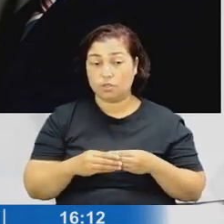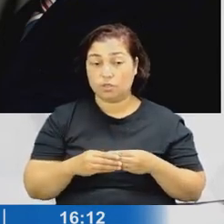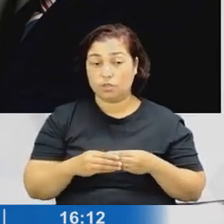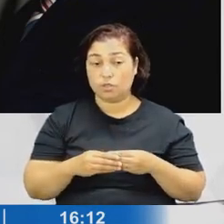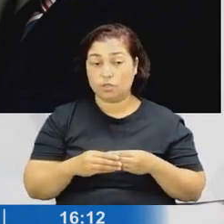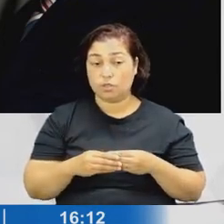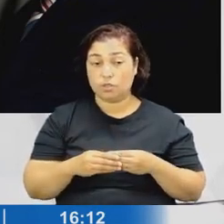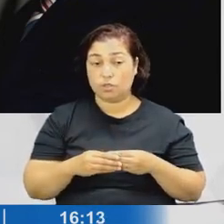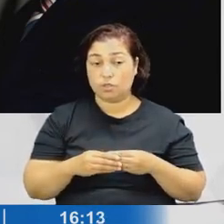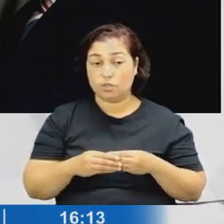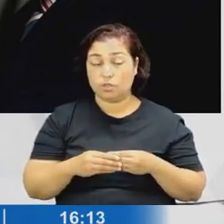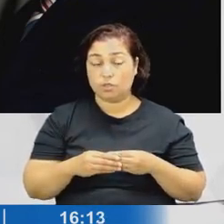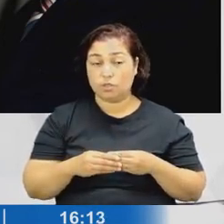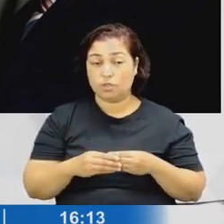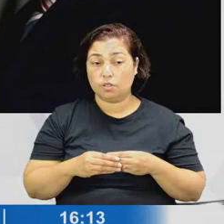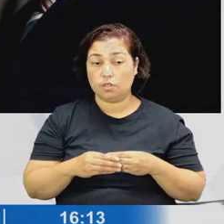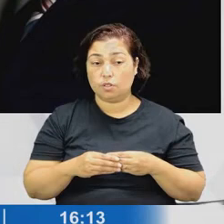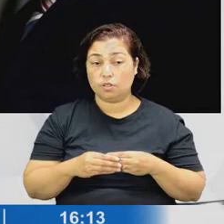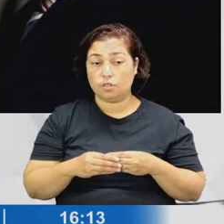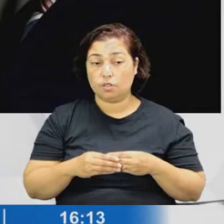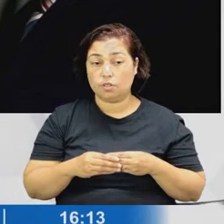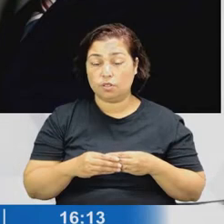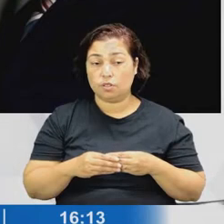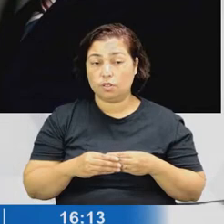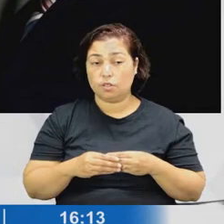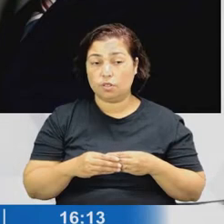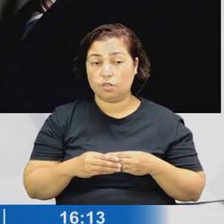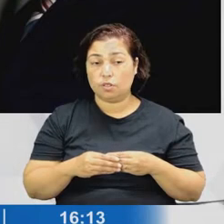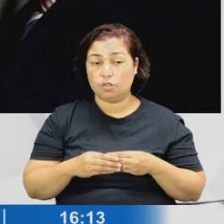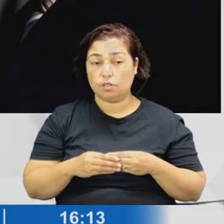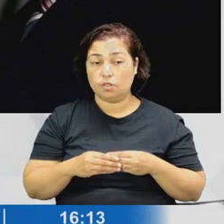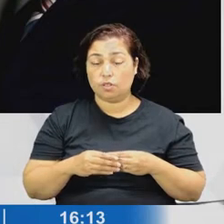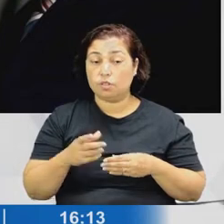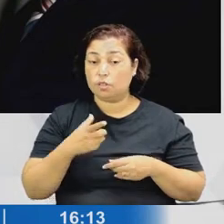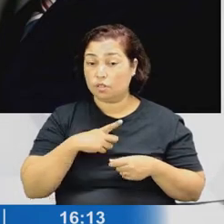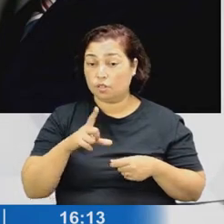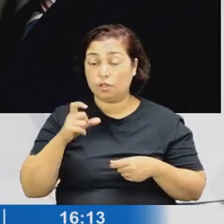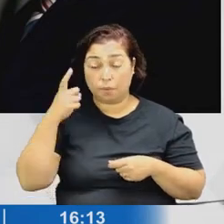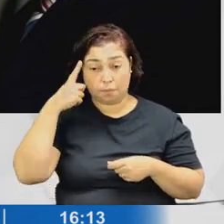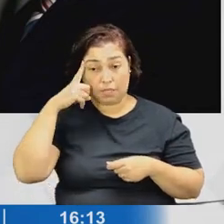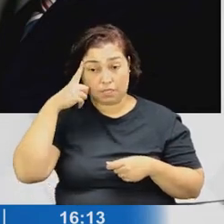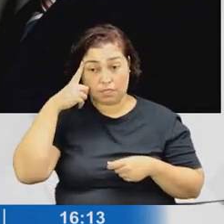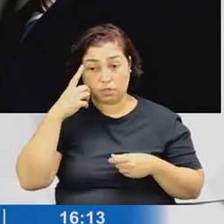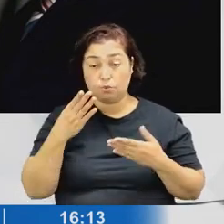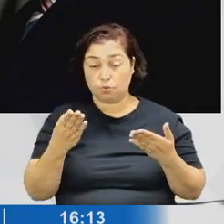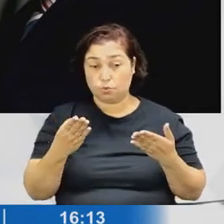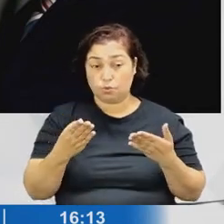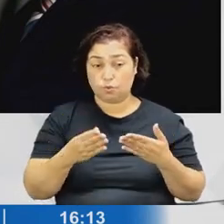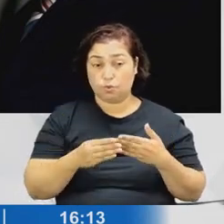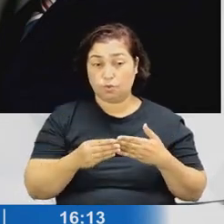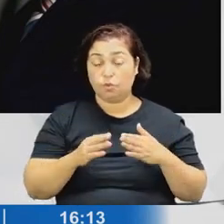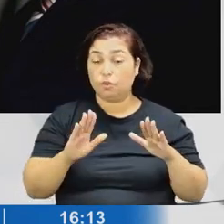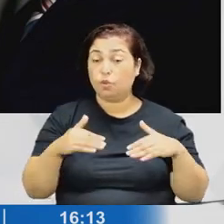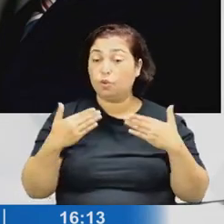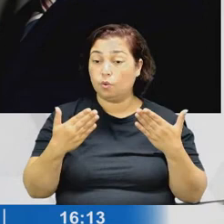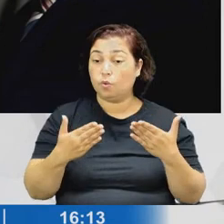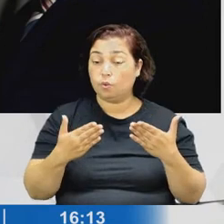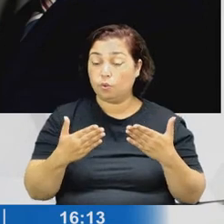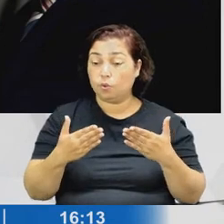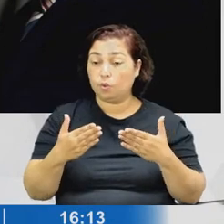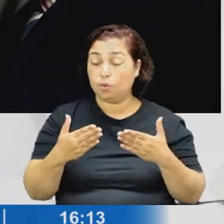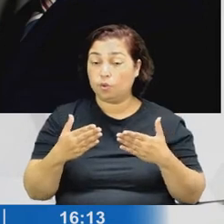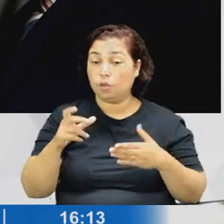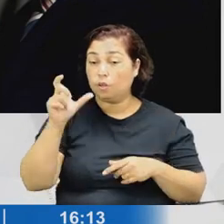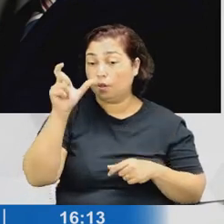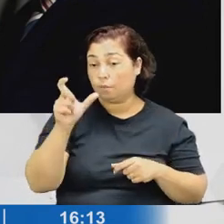a nossa nosso Vereador ideológica porque assim vamos pensar um Tecnicamente quando que um adversário